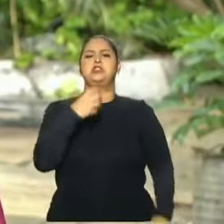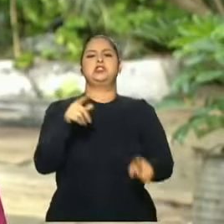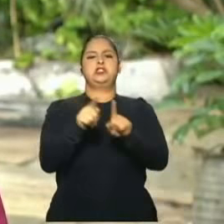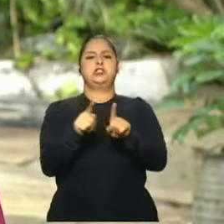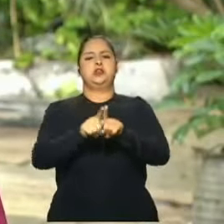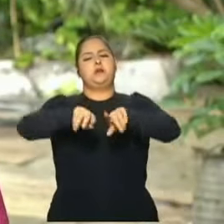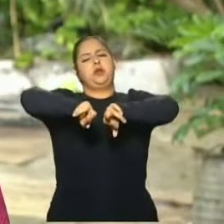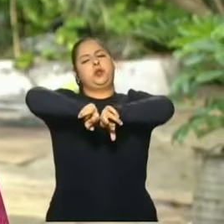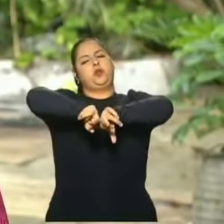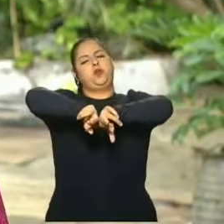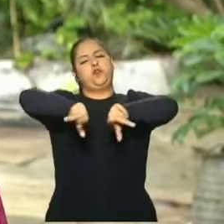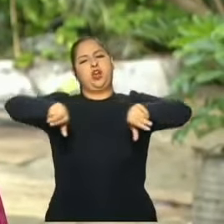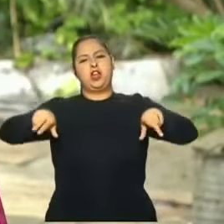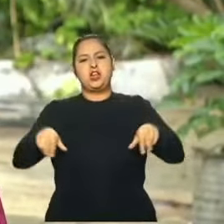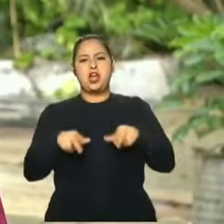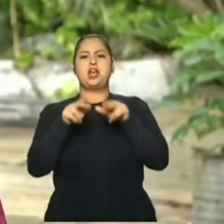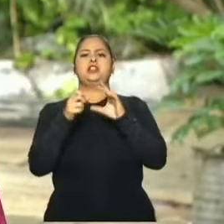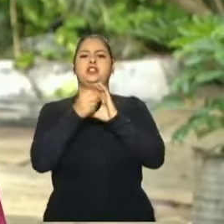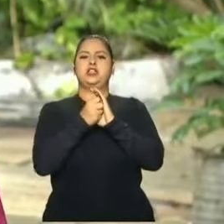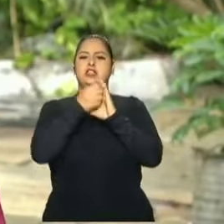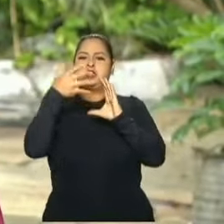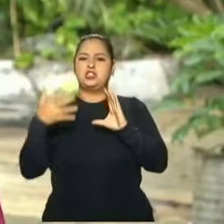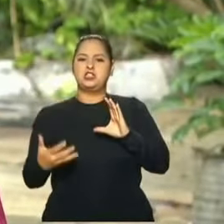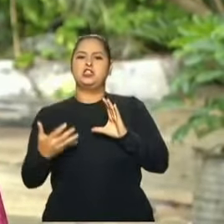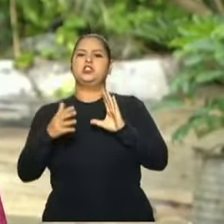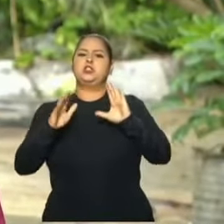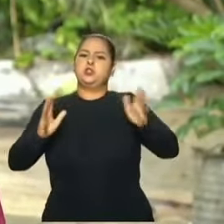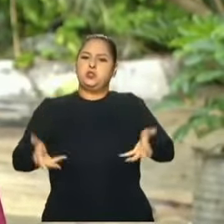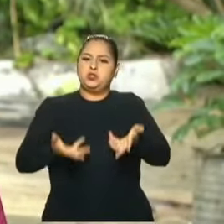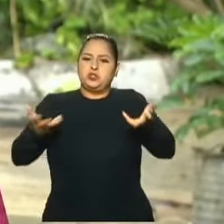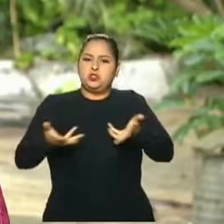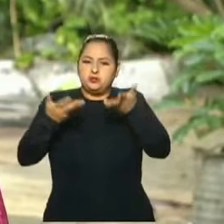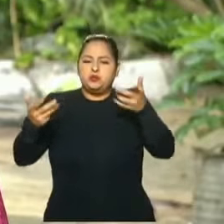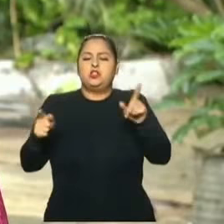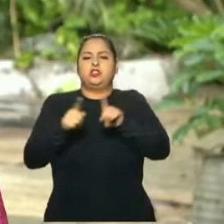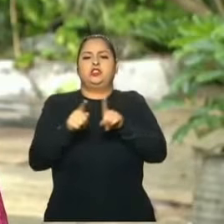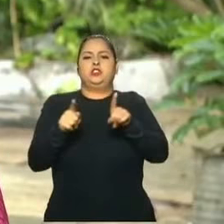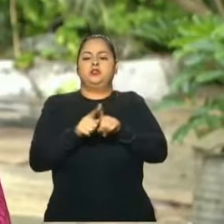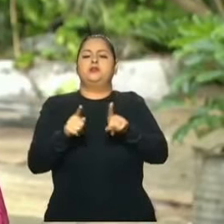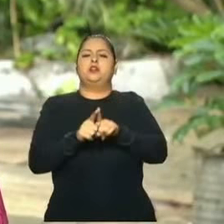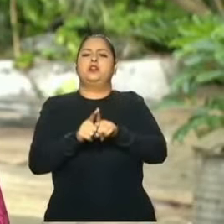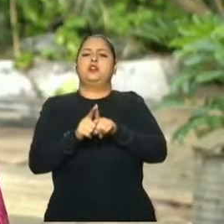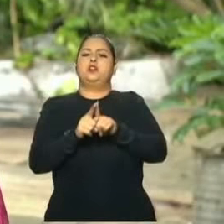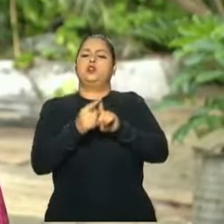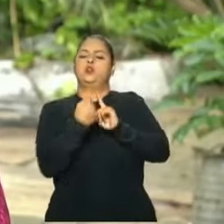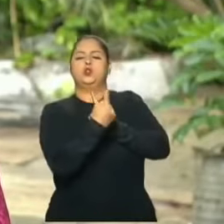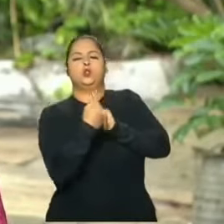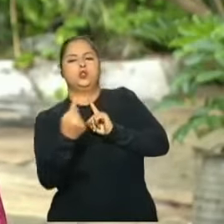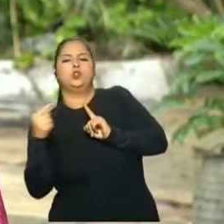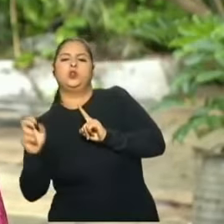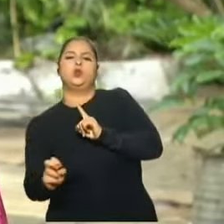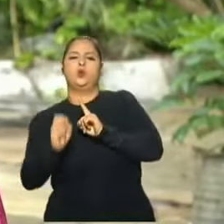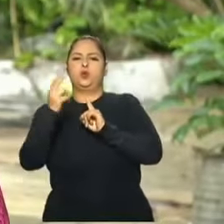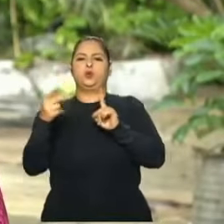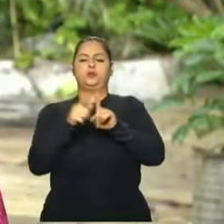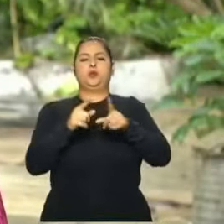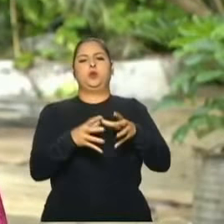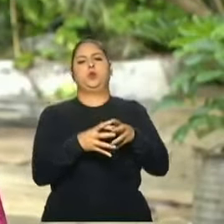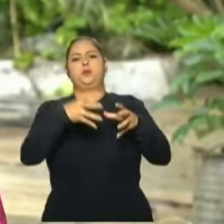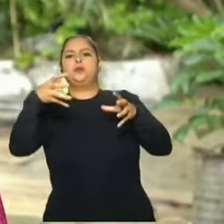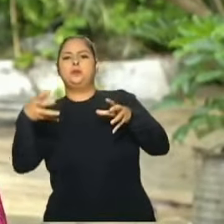muito variadas, com características muito estimulantes, desde solos até formações